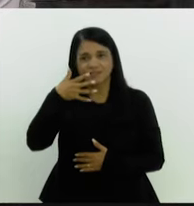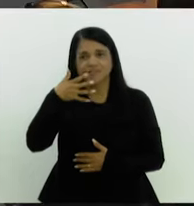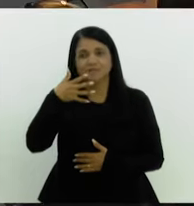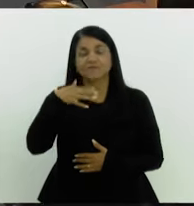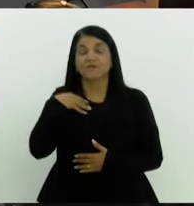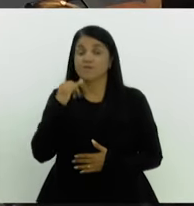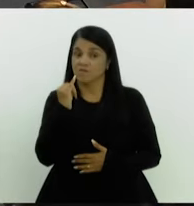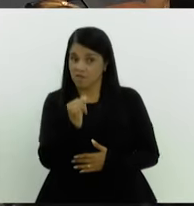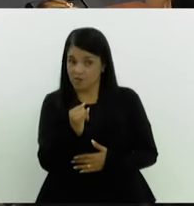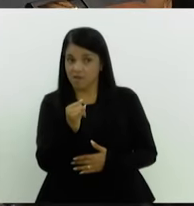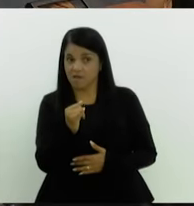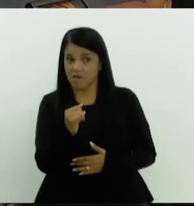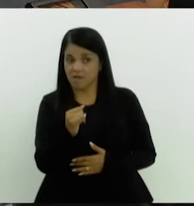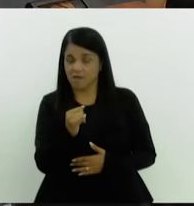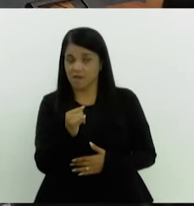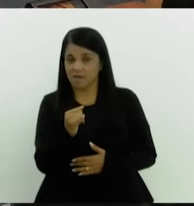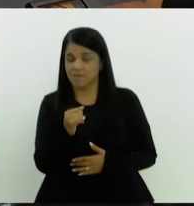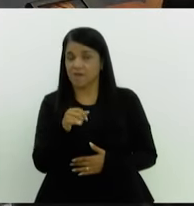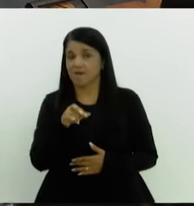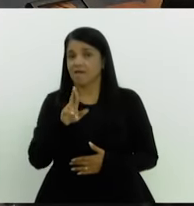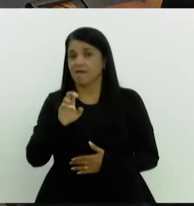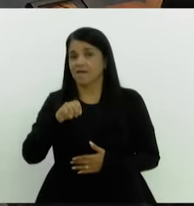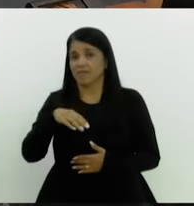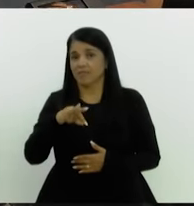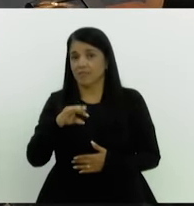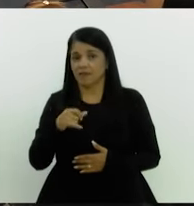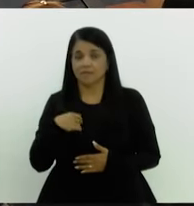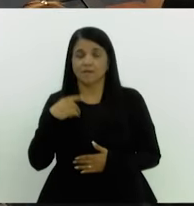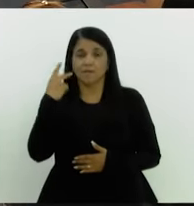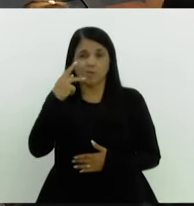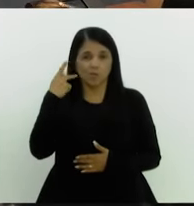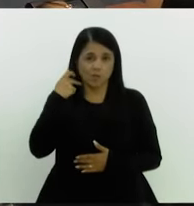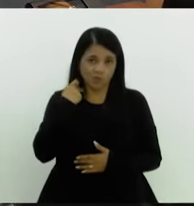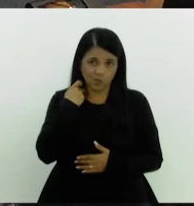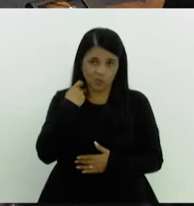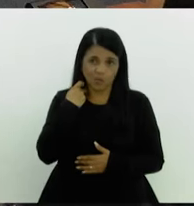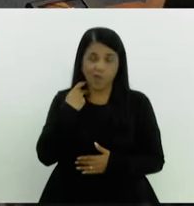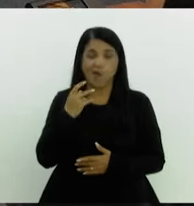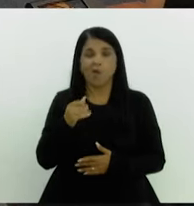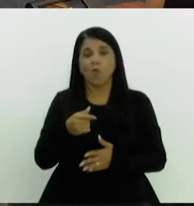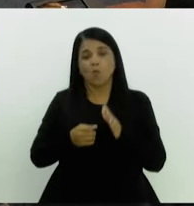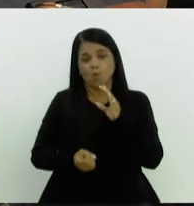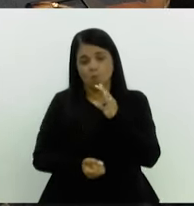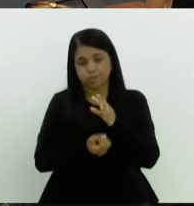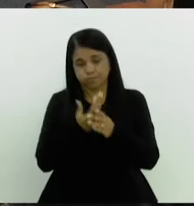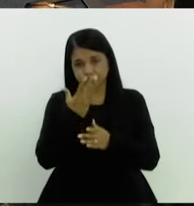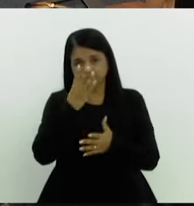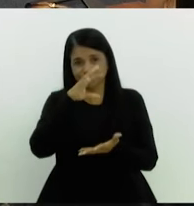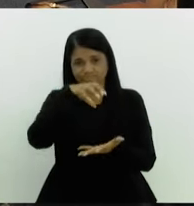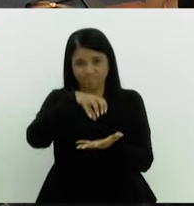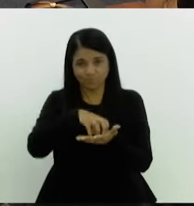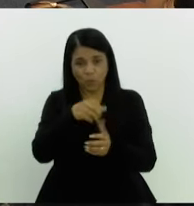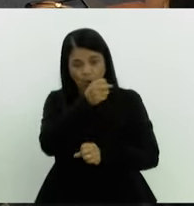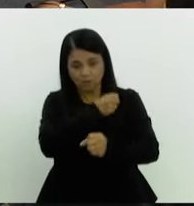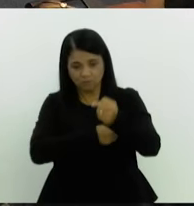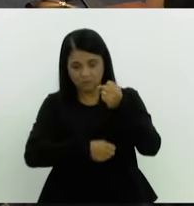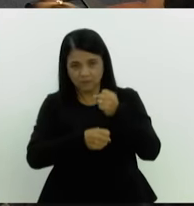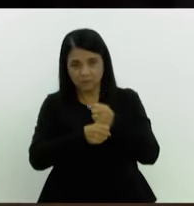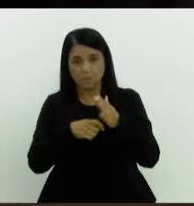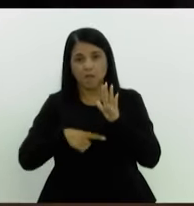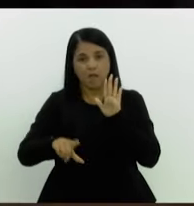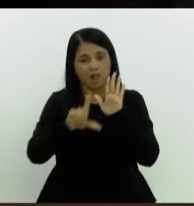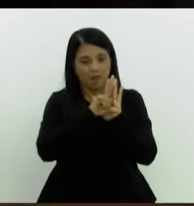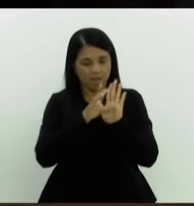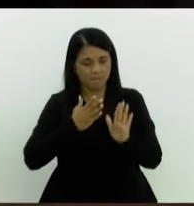pra Renata eh que a procuradoria a gente conseguiu instalar o ano passado com a lei de minha autoria minha e da